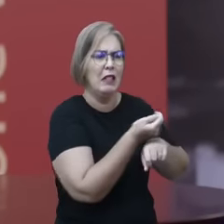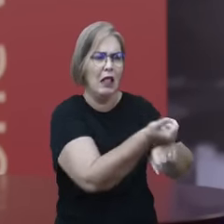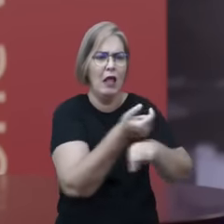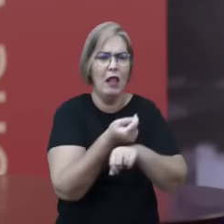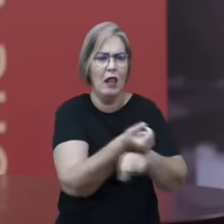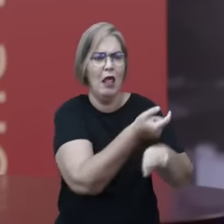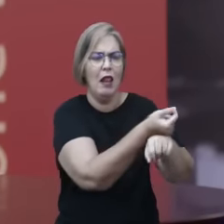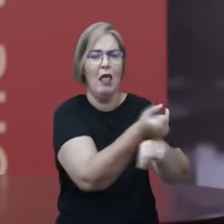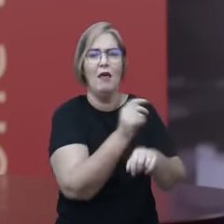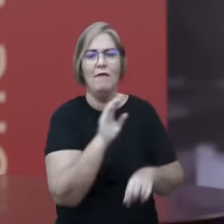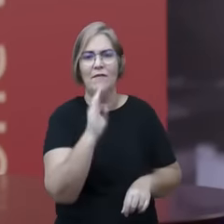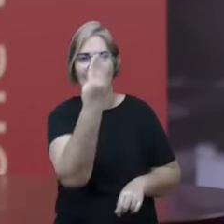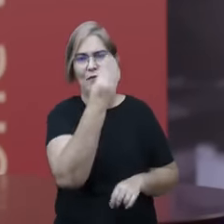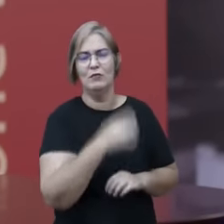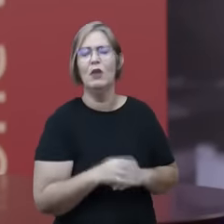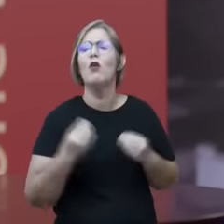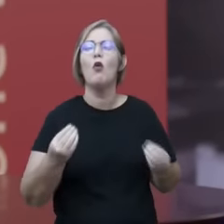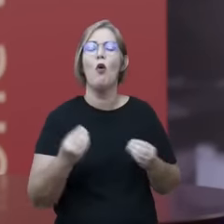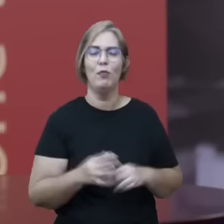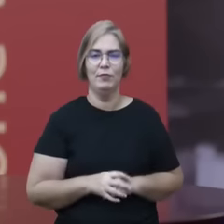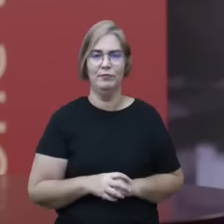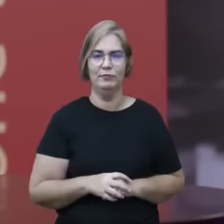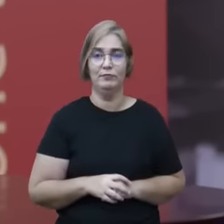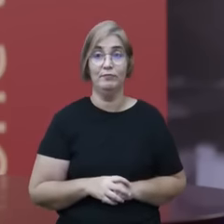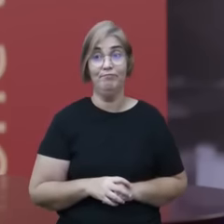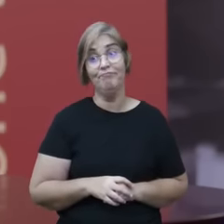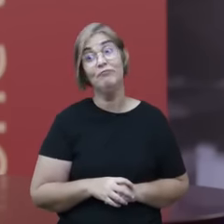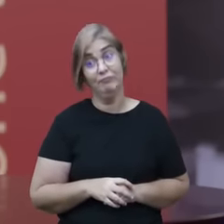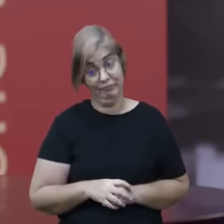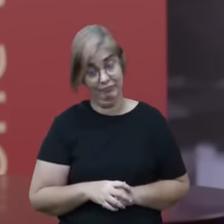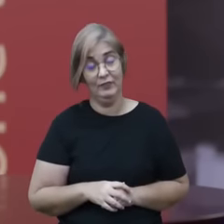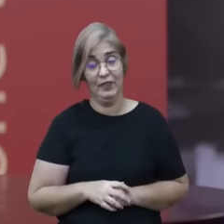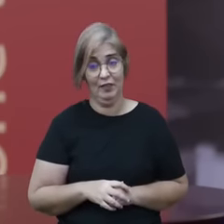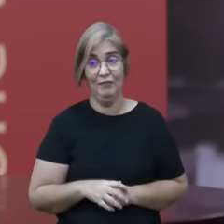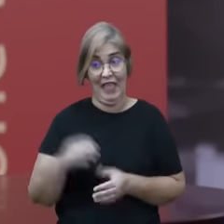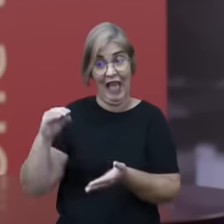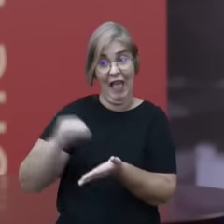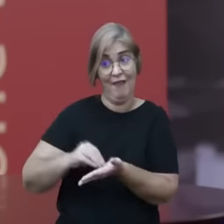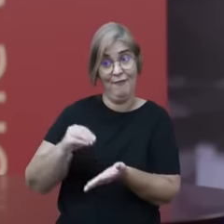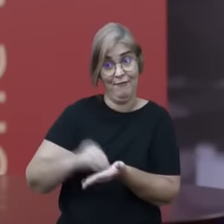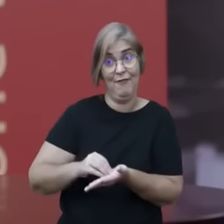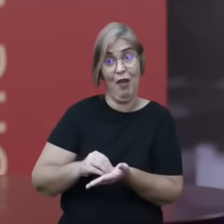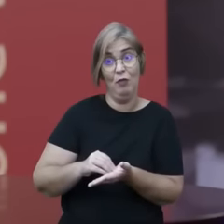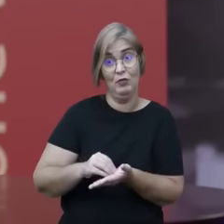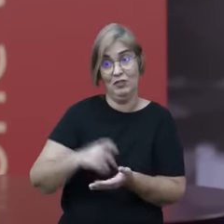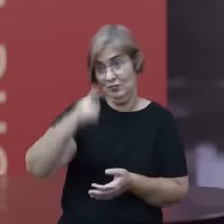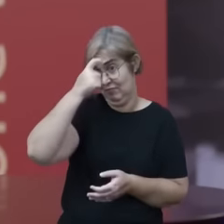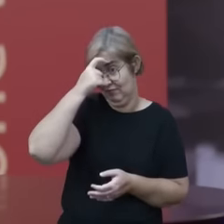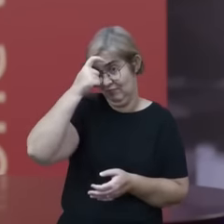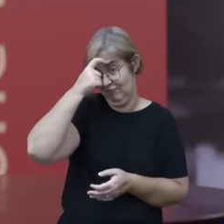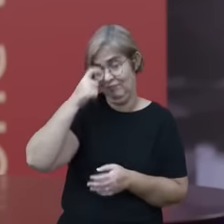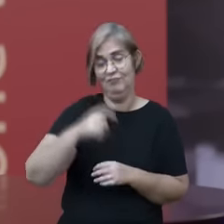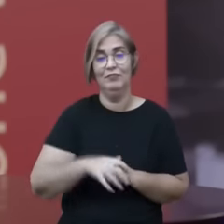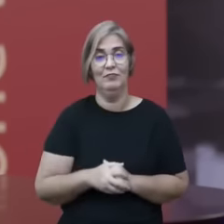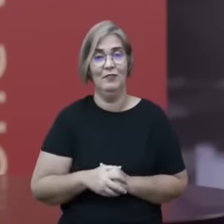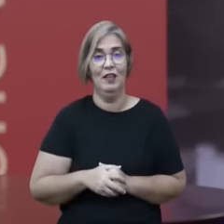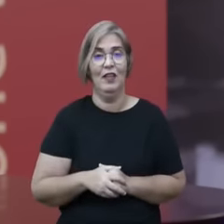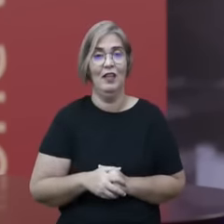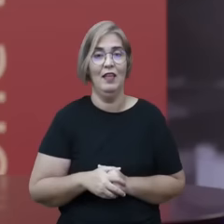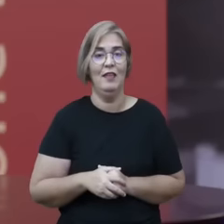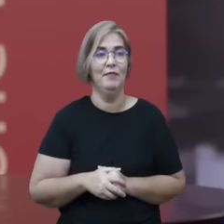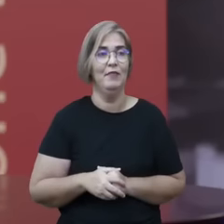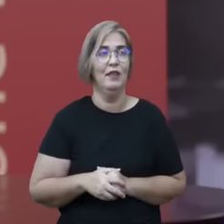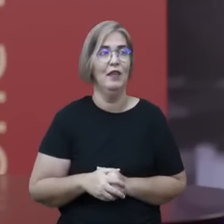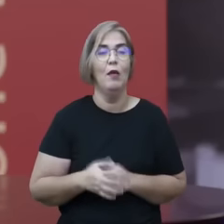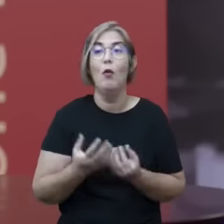do eh como eu disse, né? Diante da irracionalidade do mundo ou da irracionalidade das coisas, do estado de